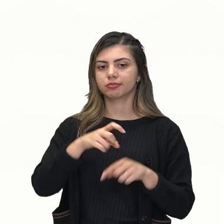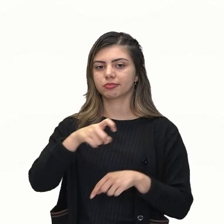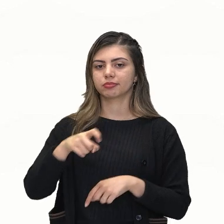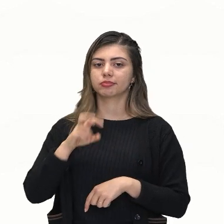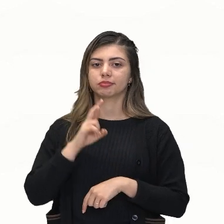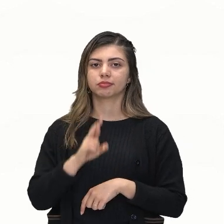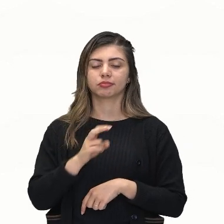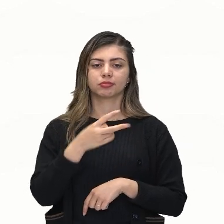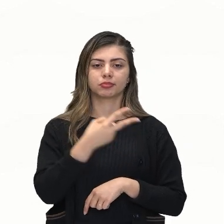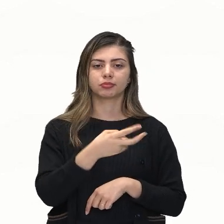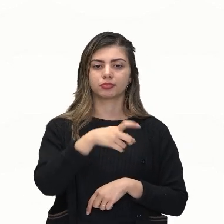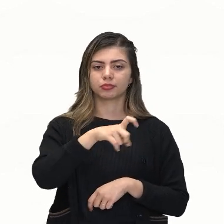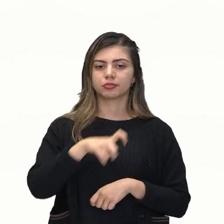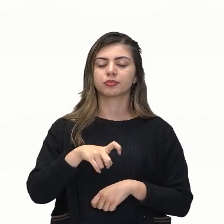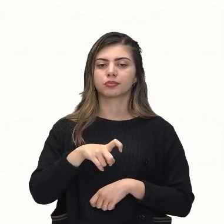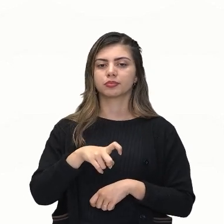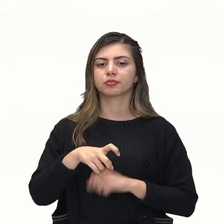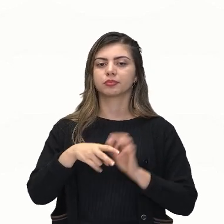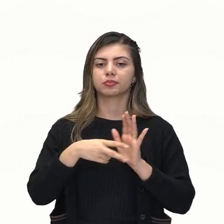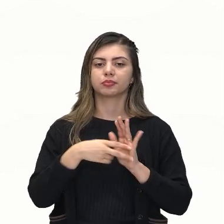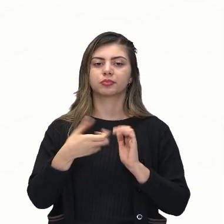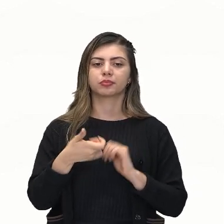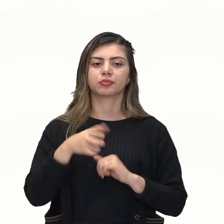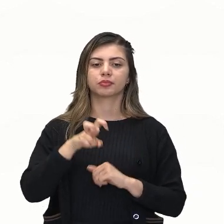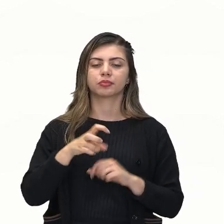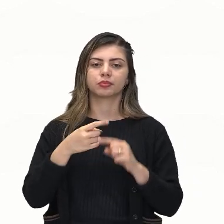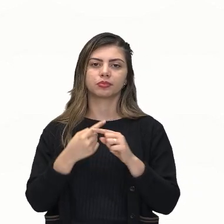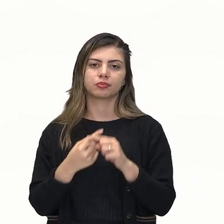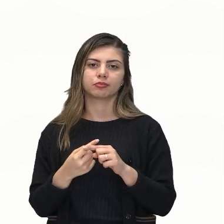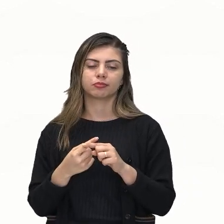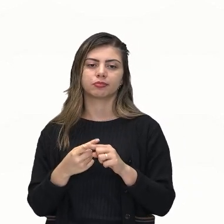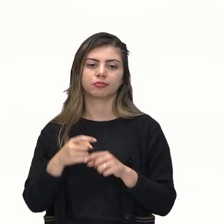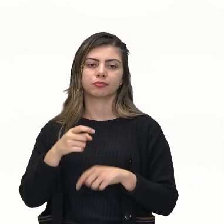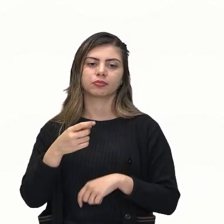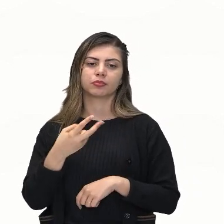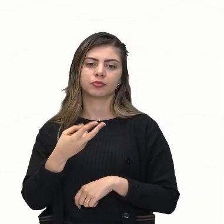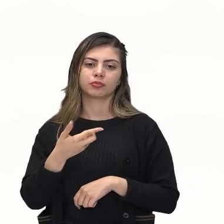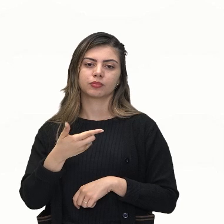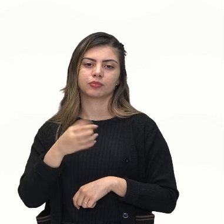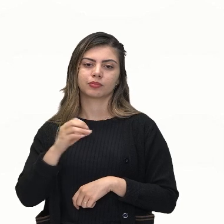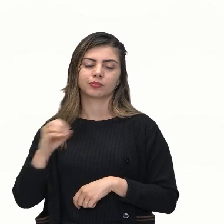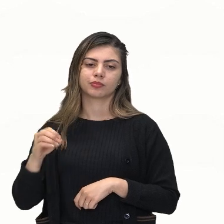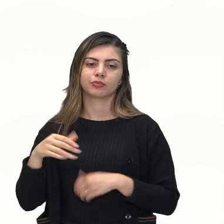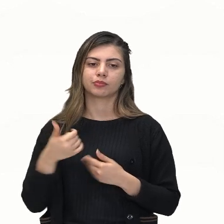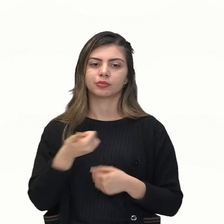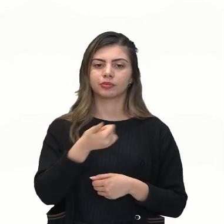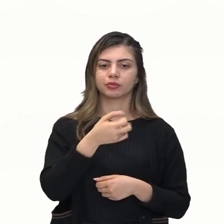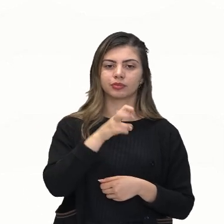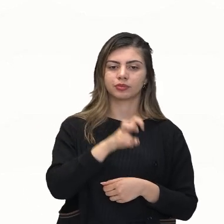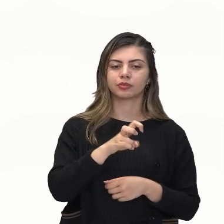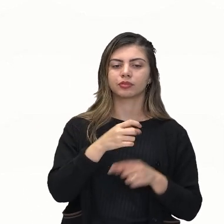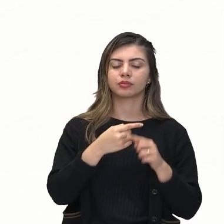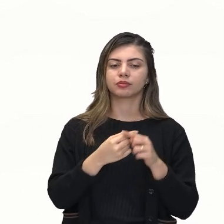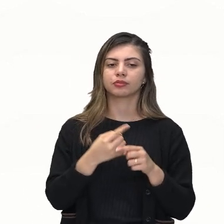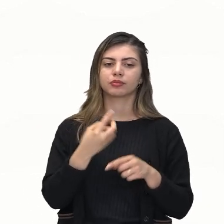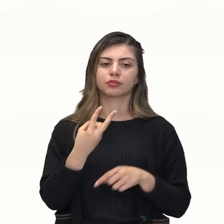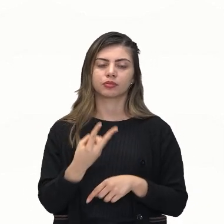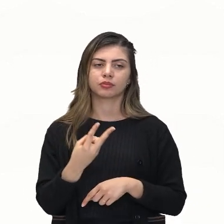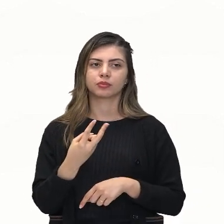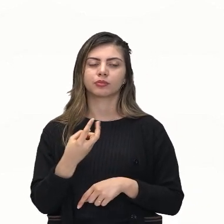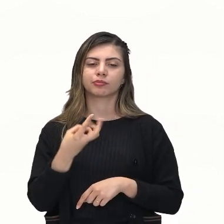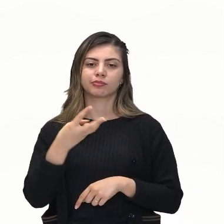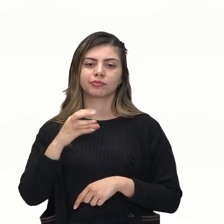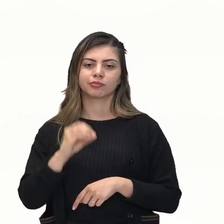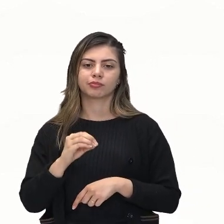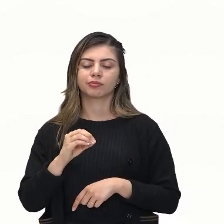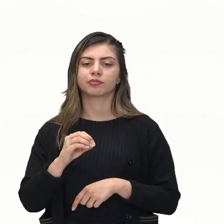2x, igual a 15 vezes 200. 15 vezes 2 é 30, com mais 2 zeros, 3.000. Como